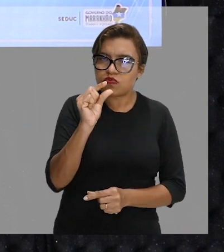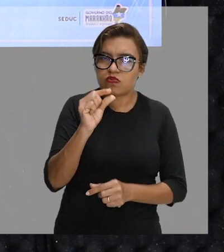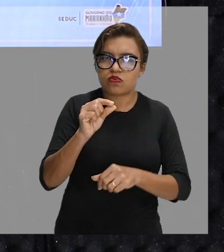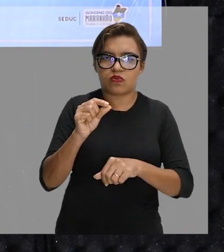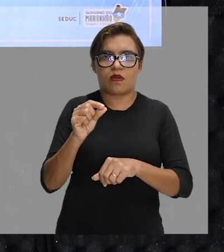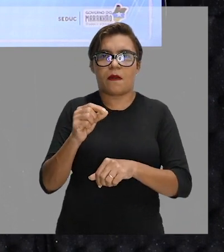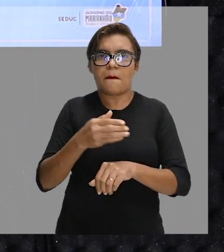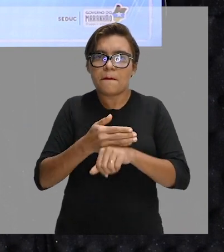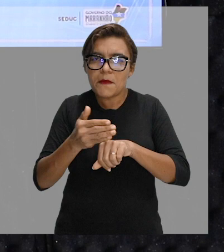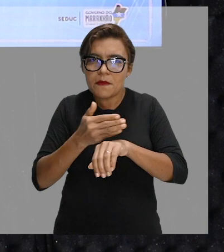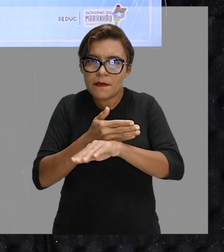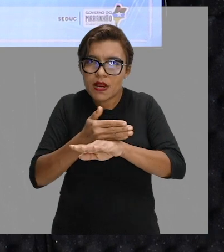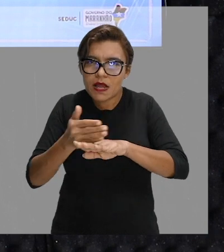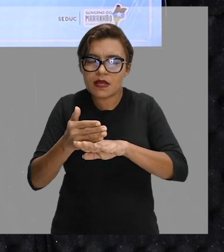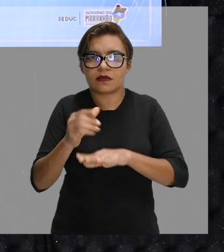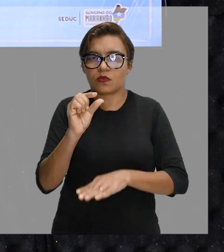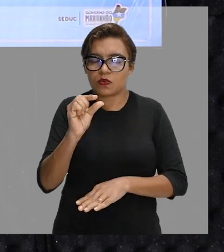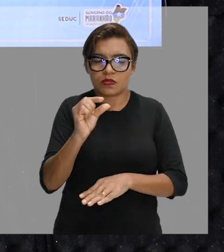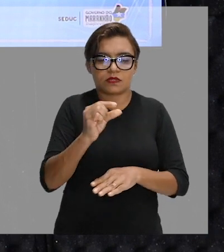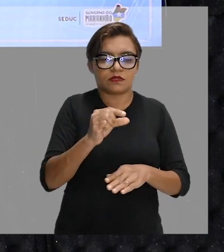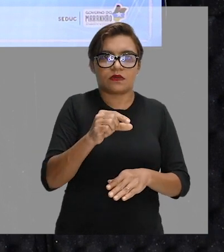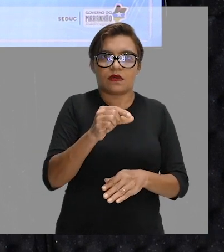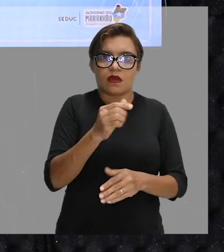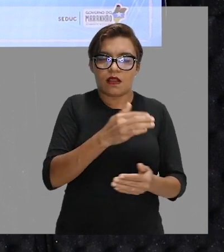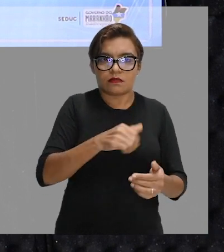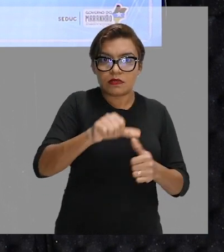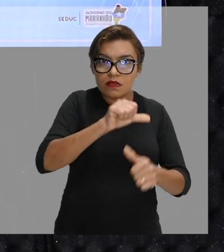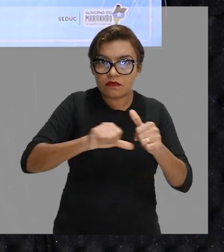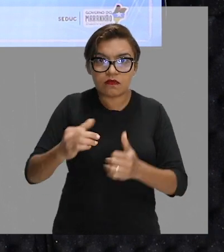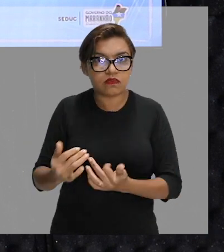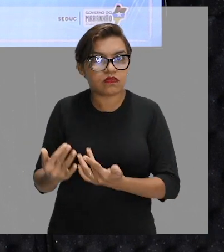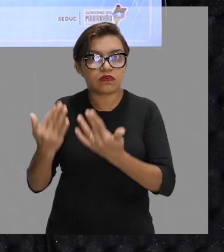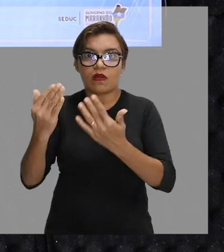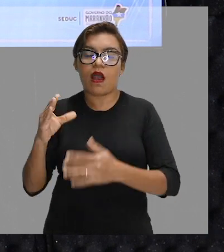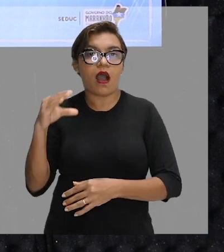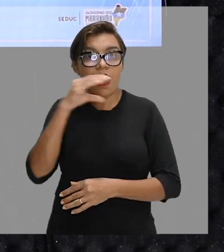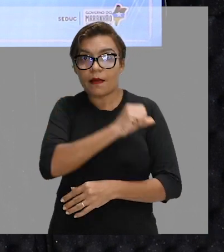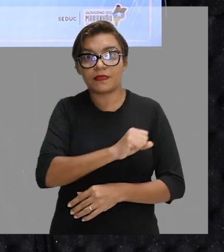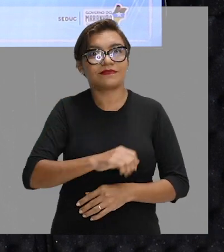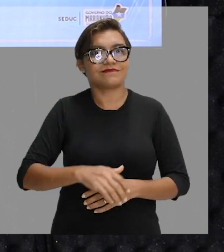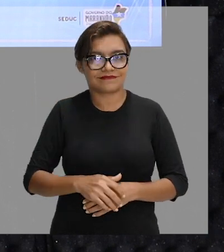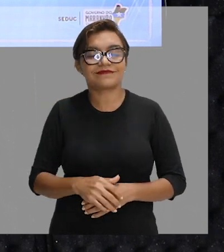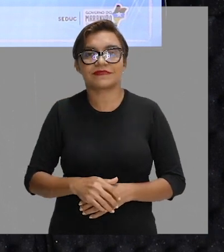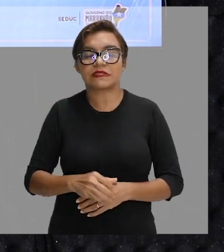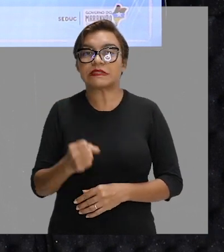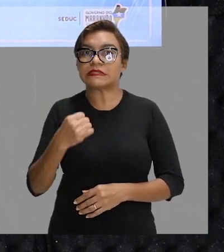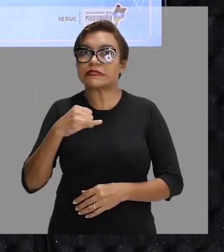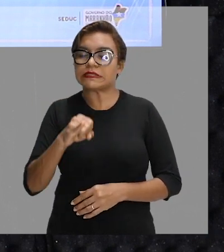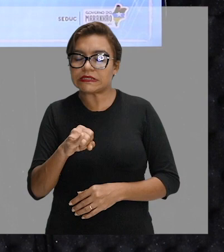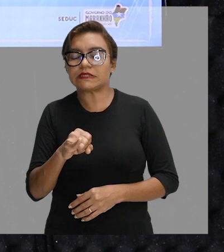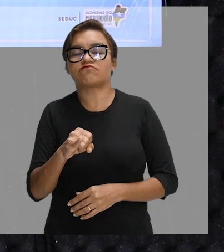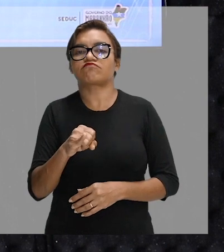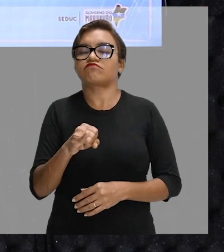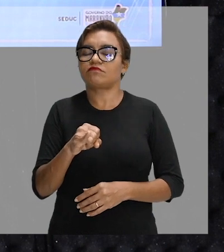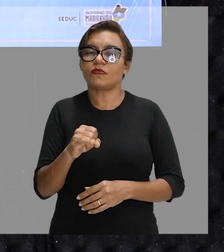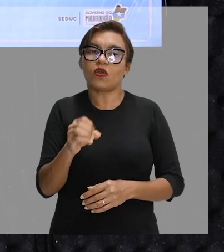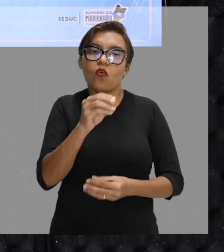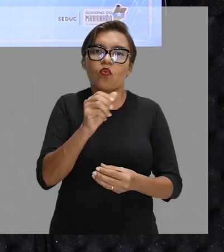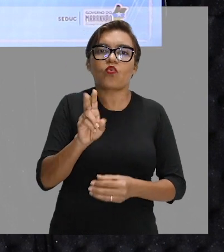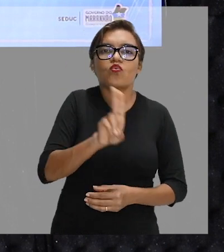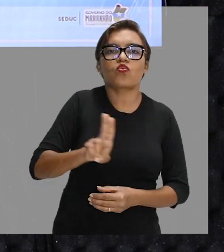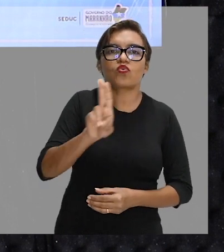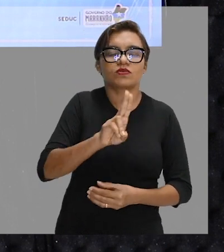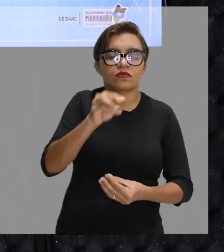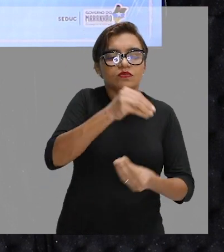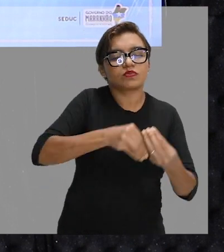Então, se a gente adiciona um soluto não volátil, que não tem essa característica, certo? Esse soluto ele